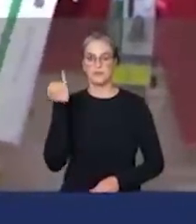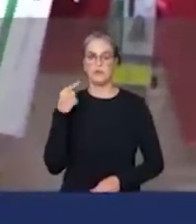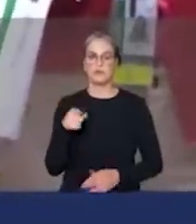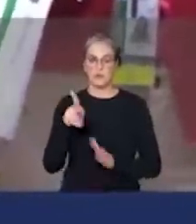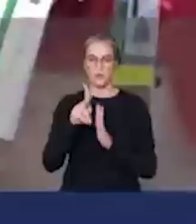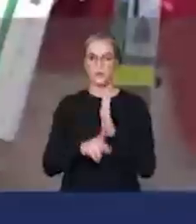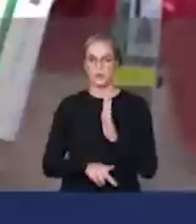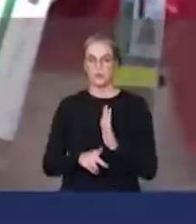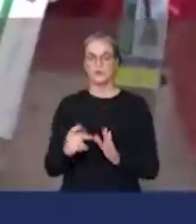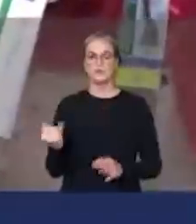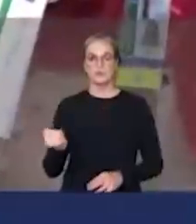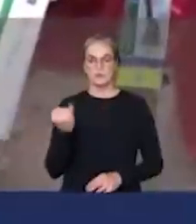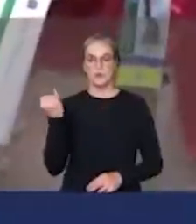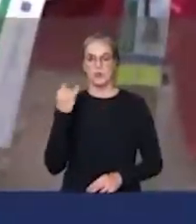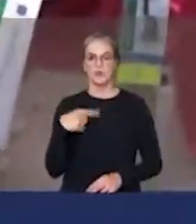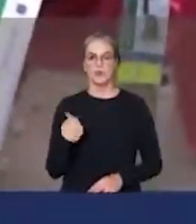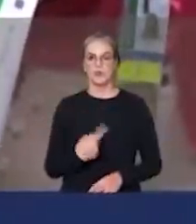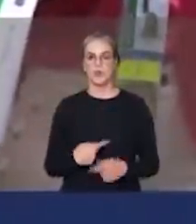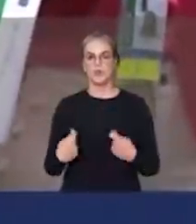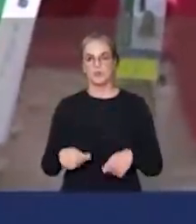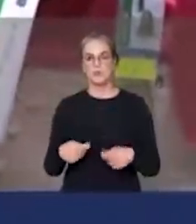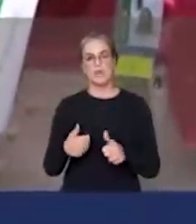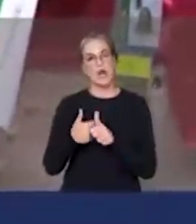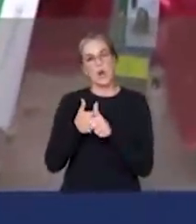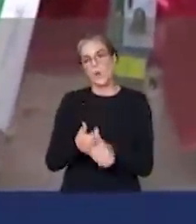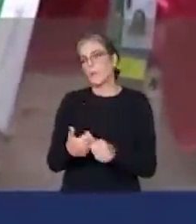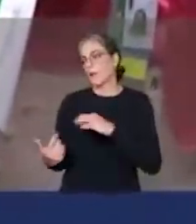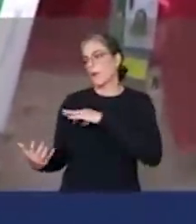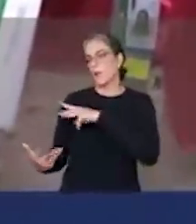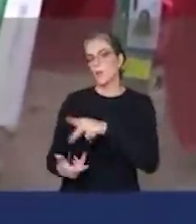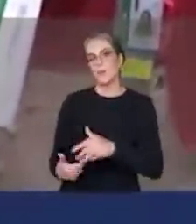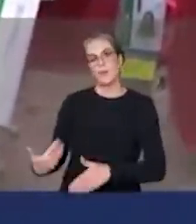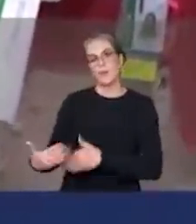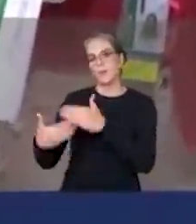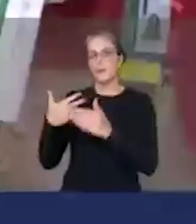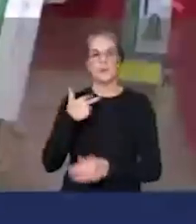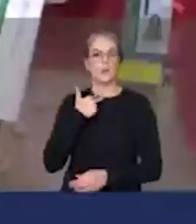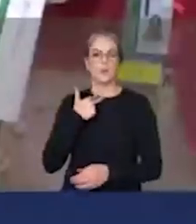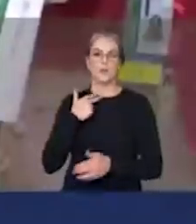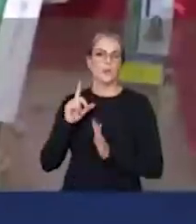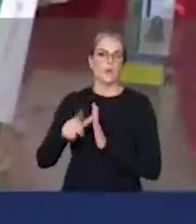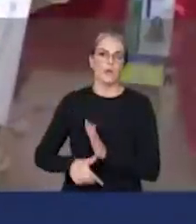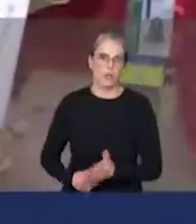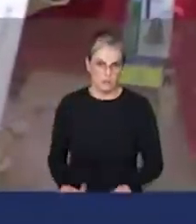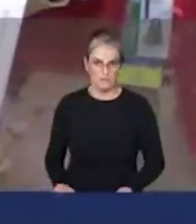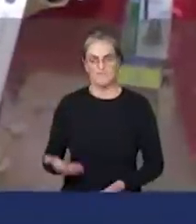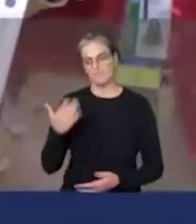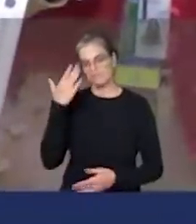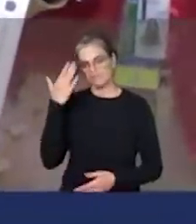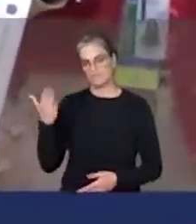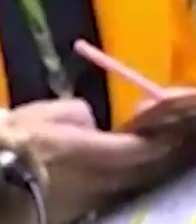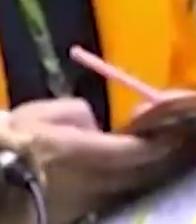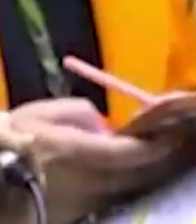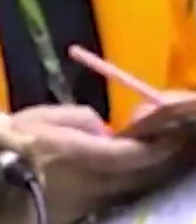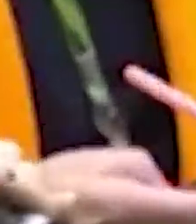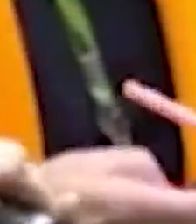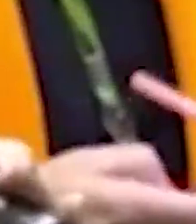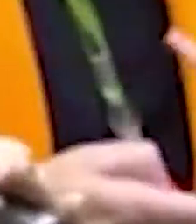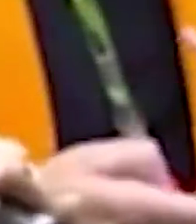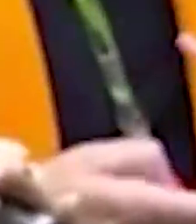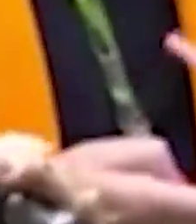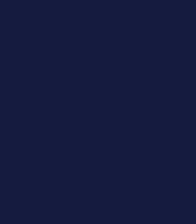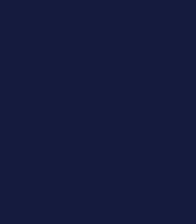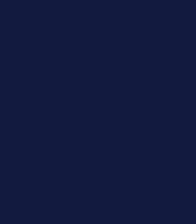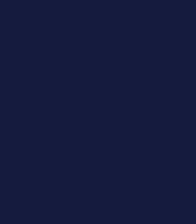e nós temos que acompanhar o mundo Nesse quesito nós não podemos ficar para trás obrigado e Eis o resultado aqui em